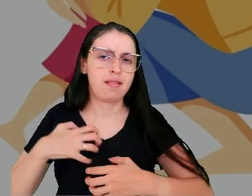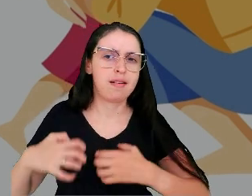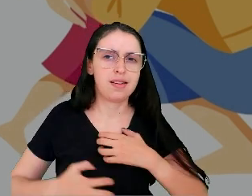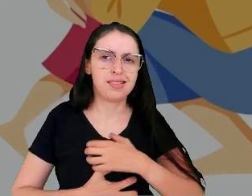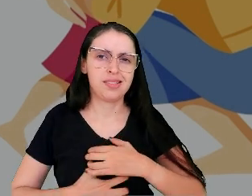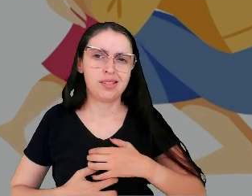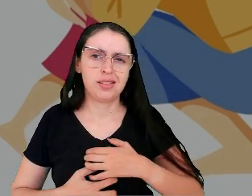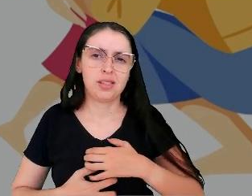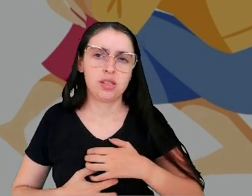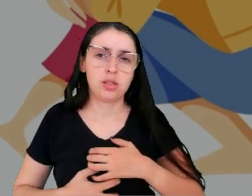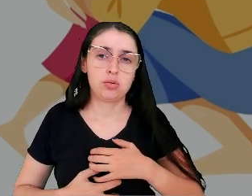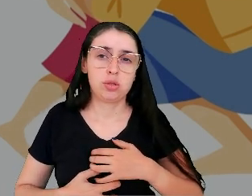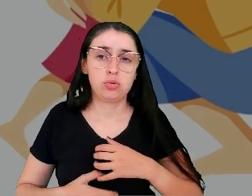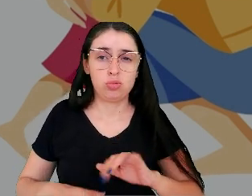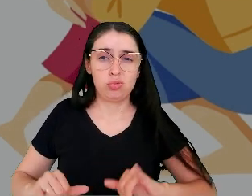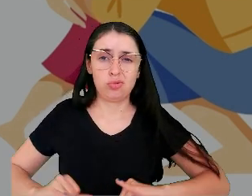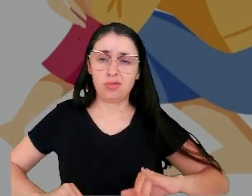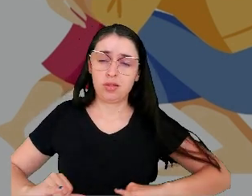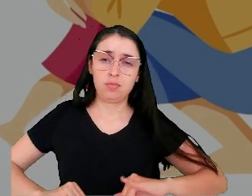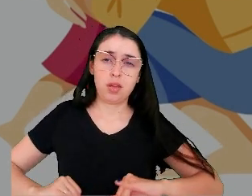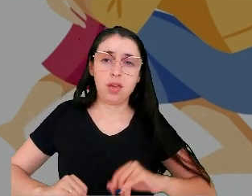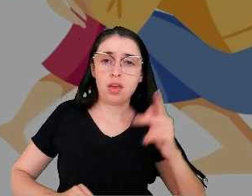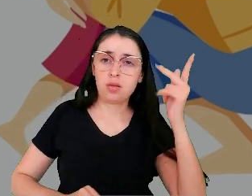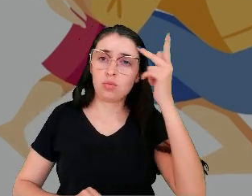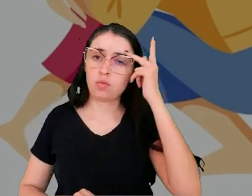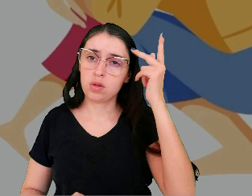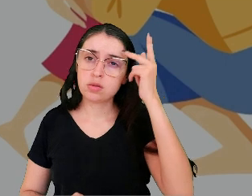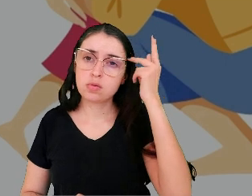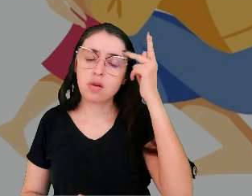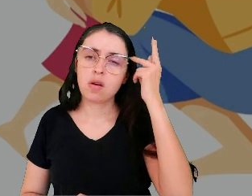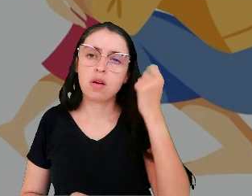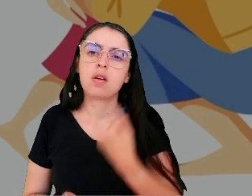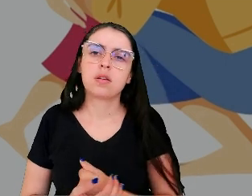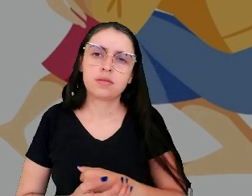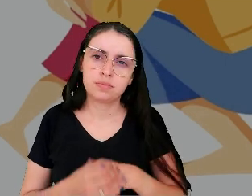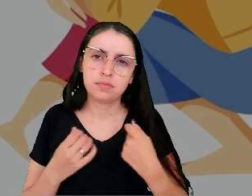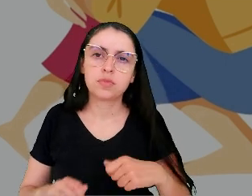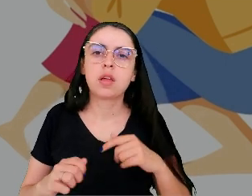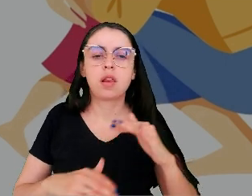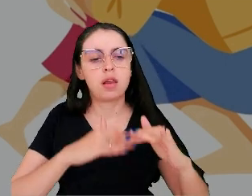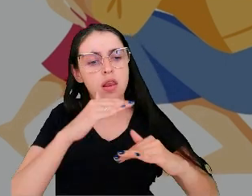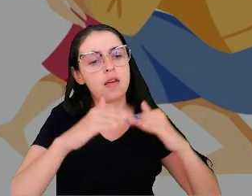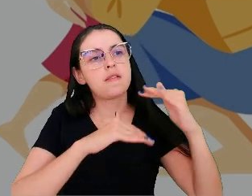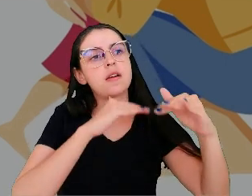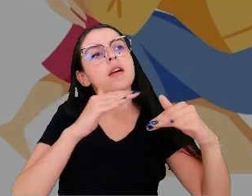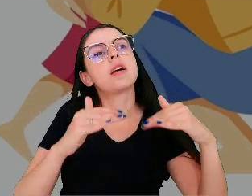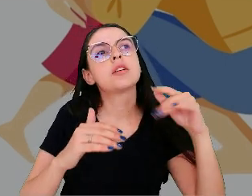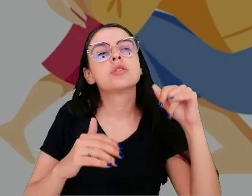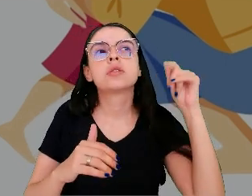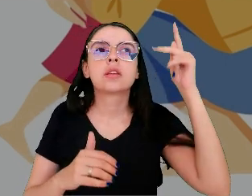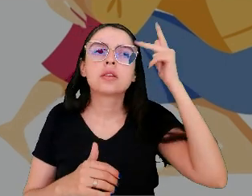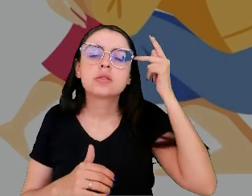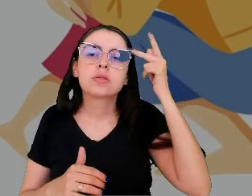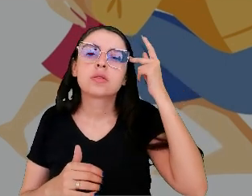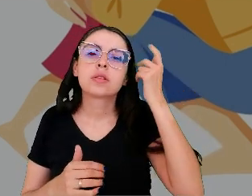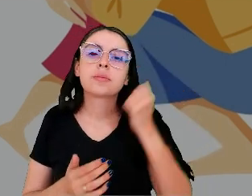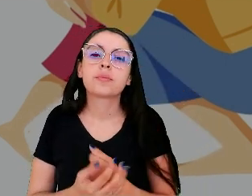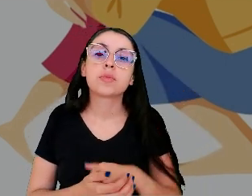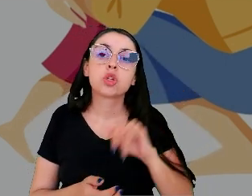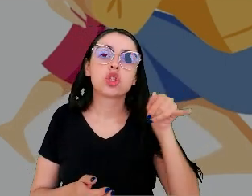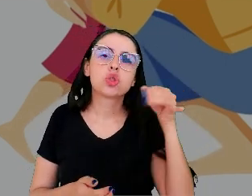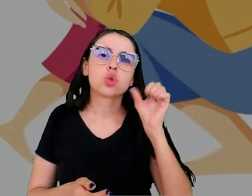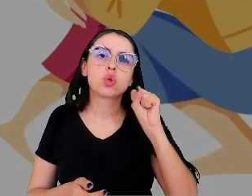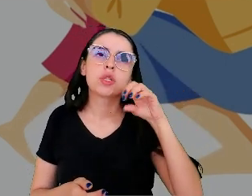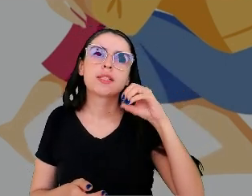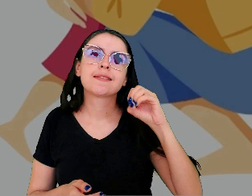tanta dramaticidade, tanta história. Eu acho que isso fica aí, é um legado que fica. Né? José, e a